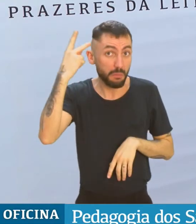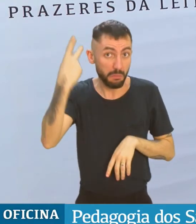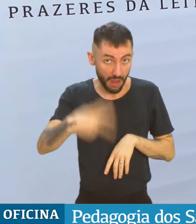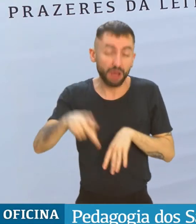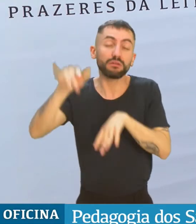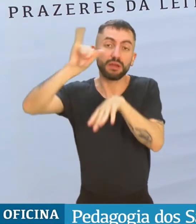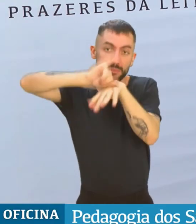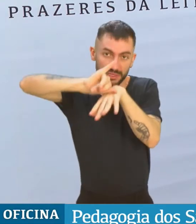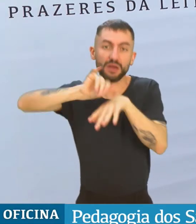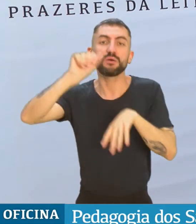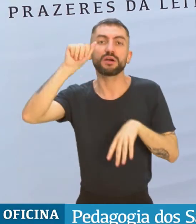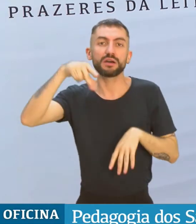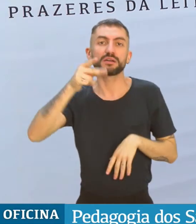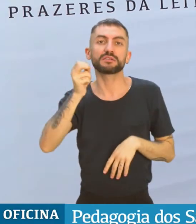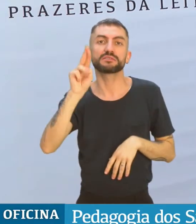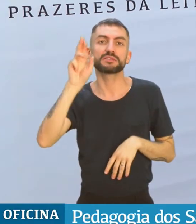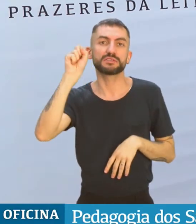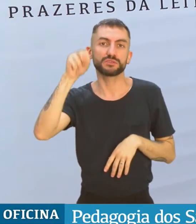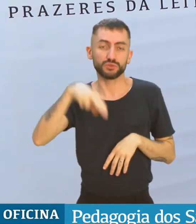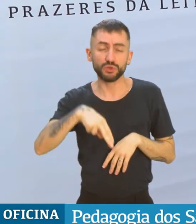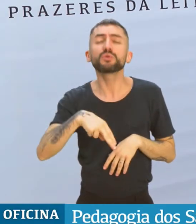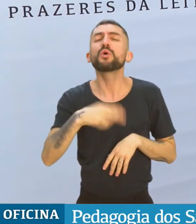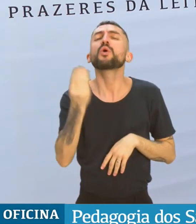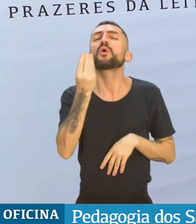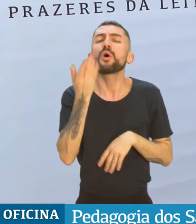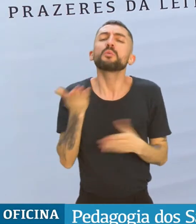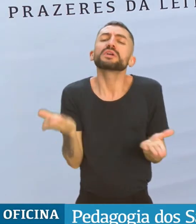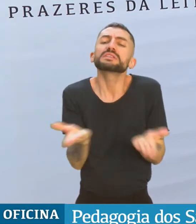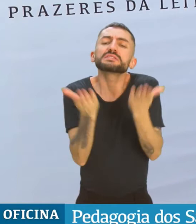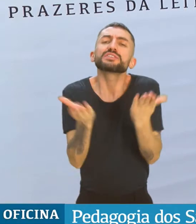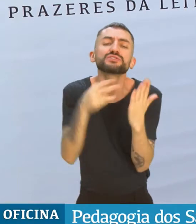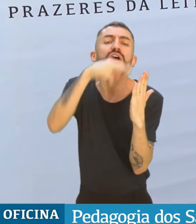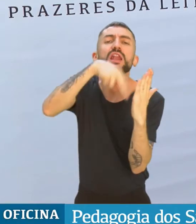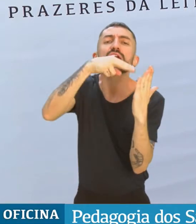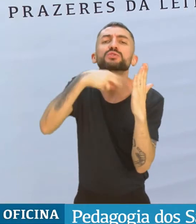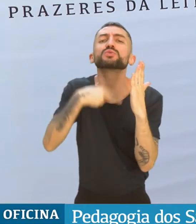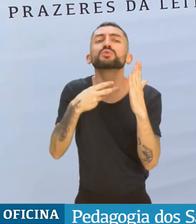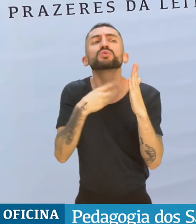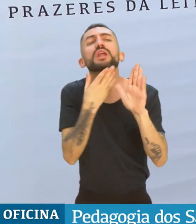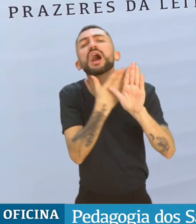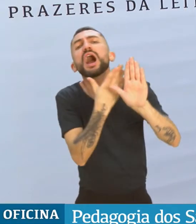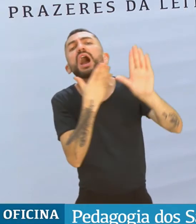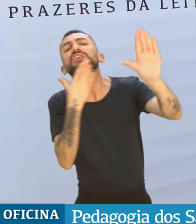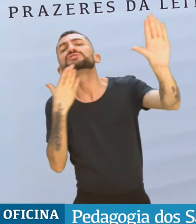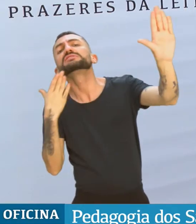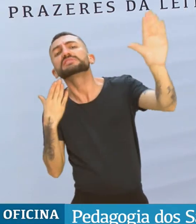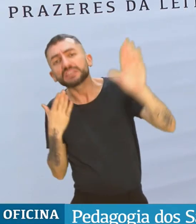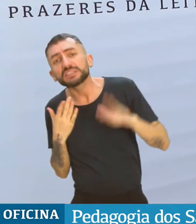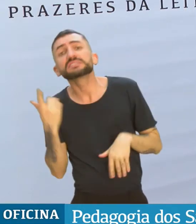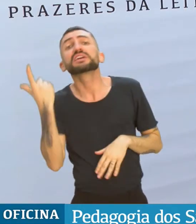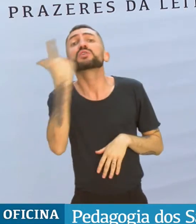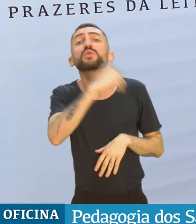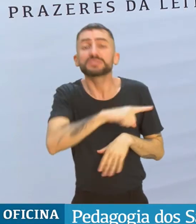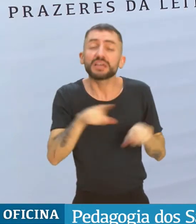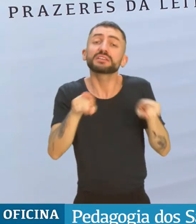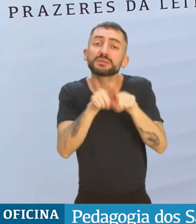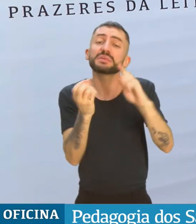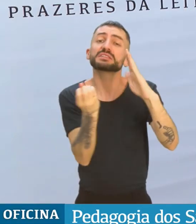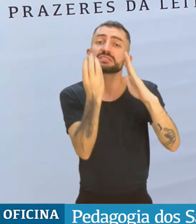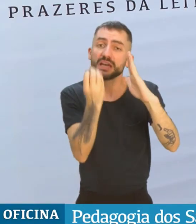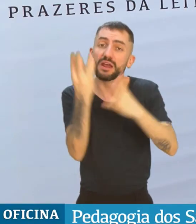Qual a melhor maneira de incentivar as ações de leitura à distância e desenvolver o sarau nessa nova forma e plataforma